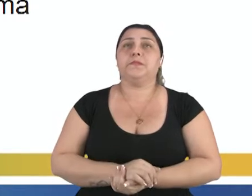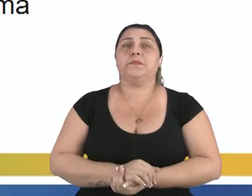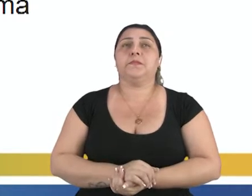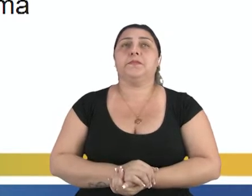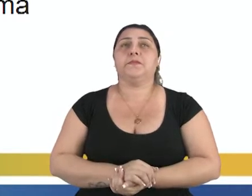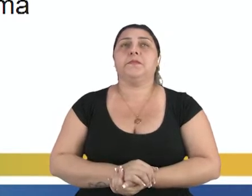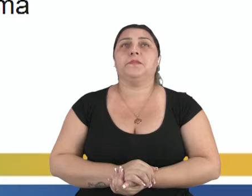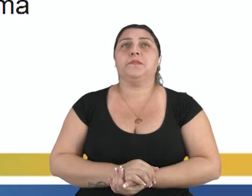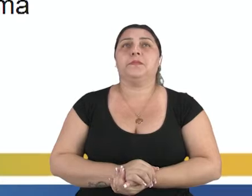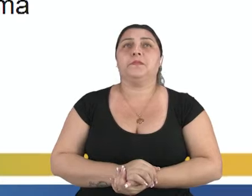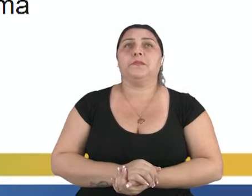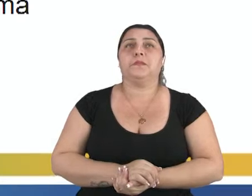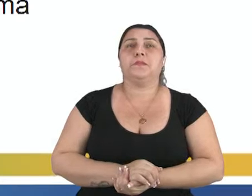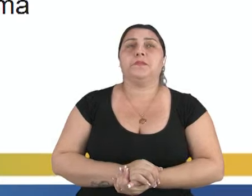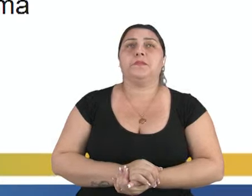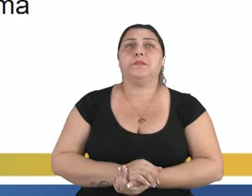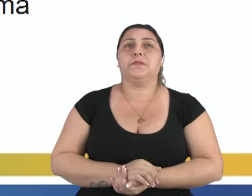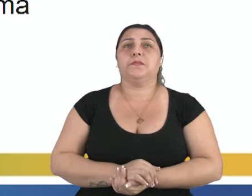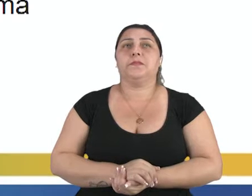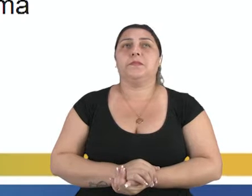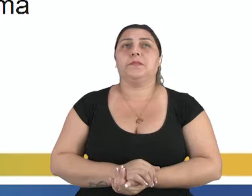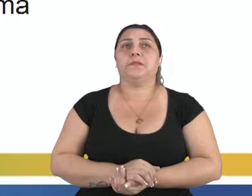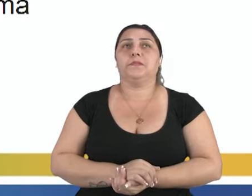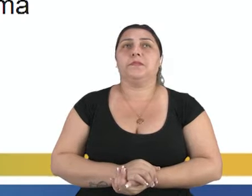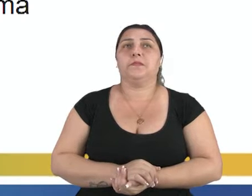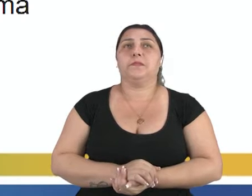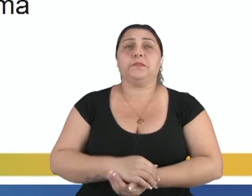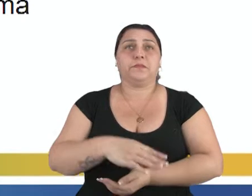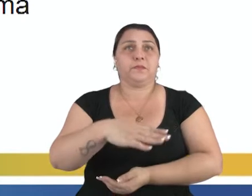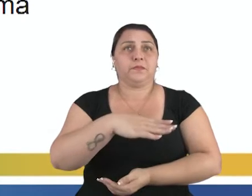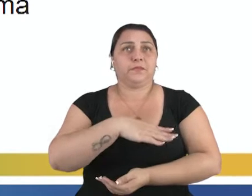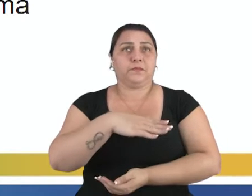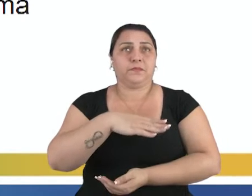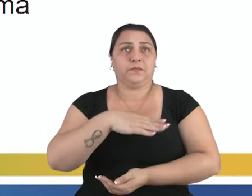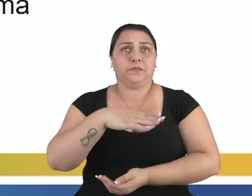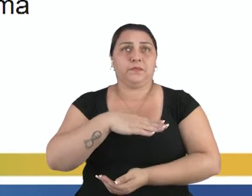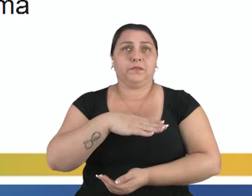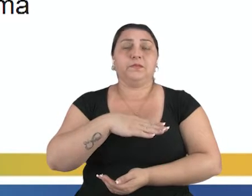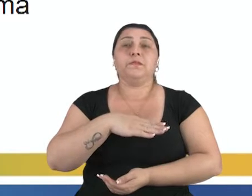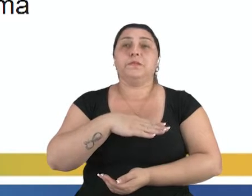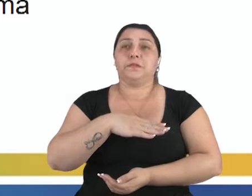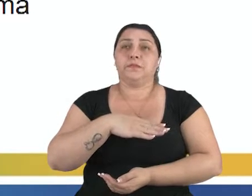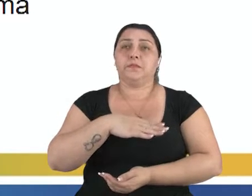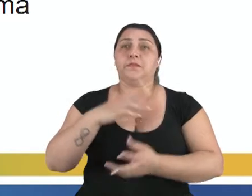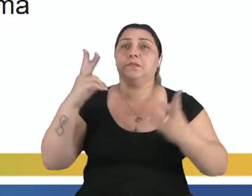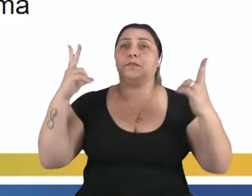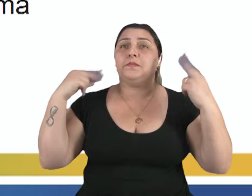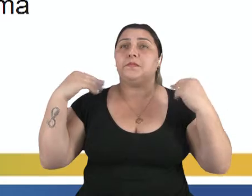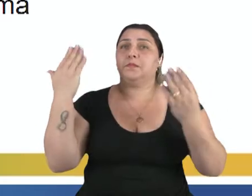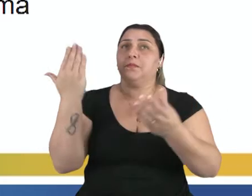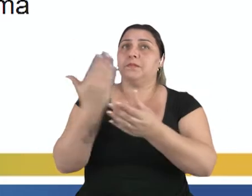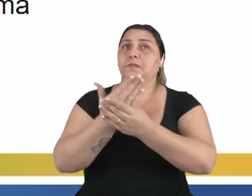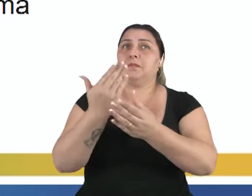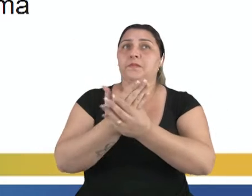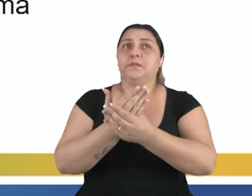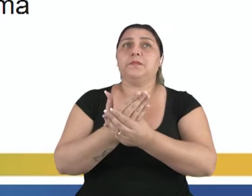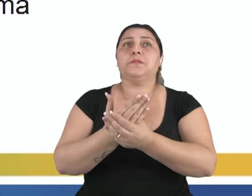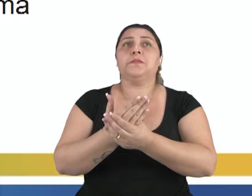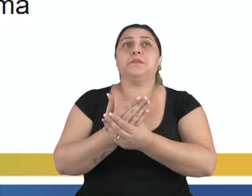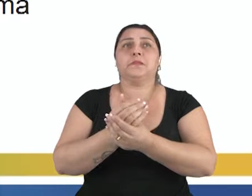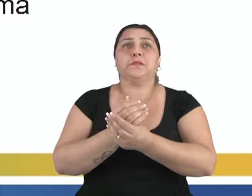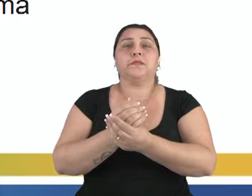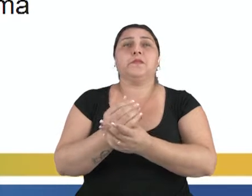Então, olha só, em uma certa cidade, um motorista de táxi comum cobra uma taxa fixa de